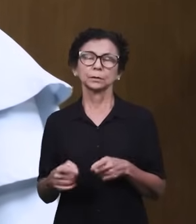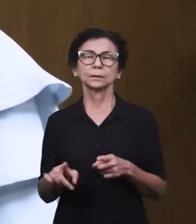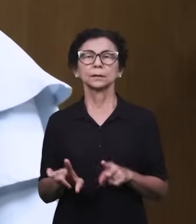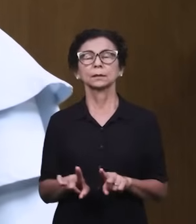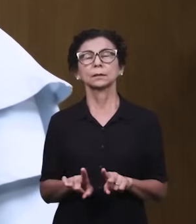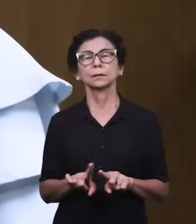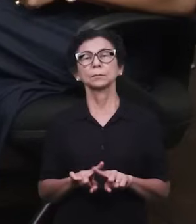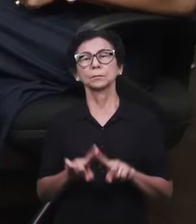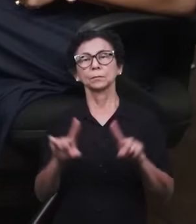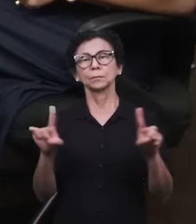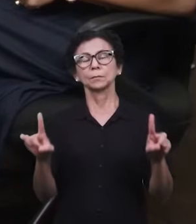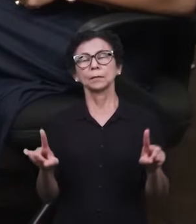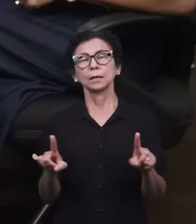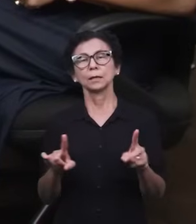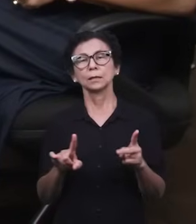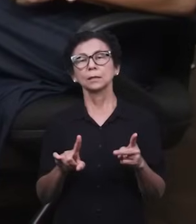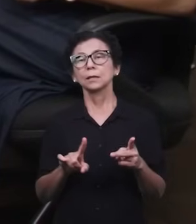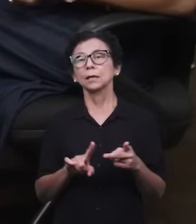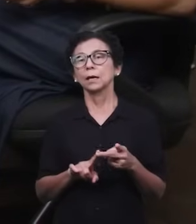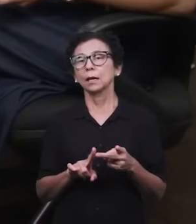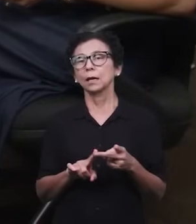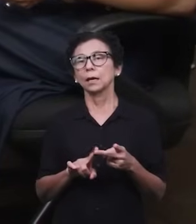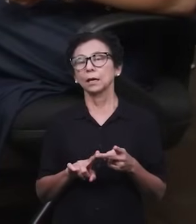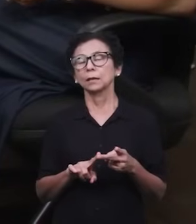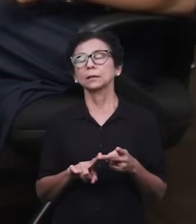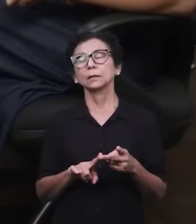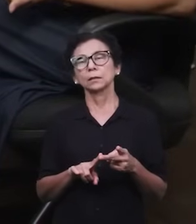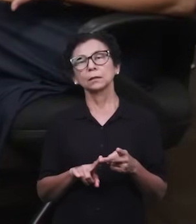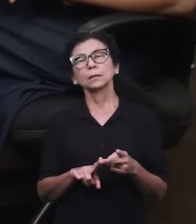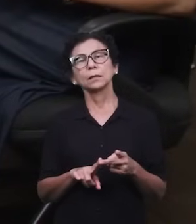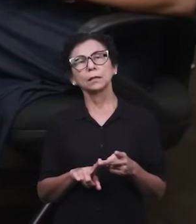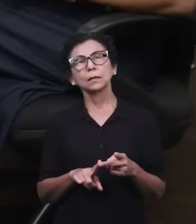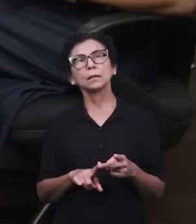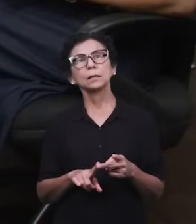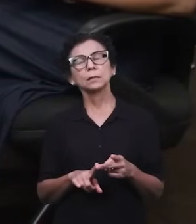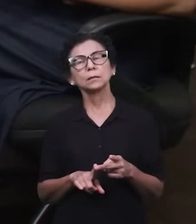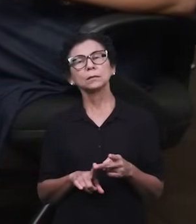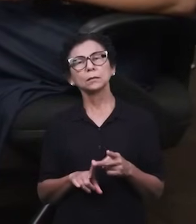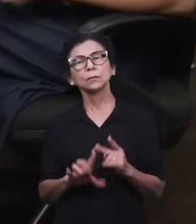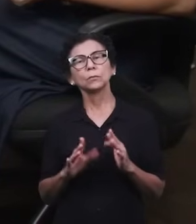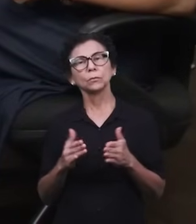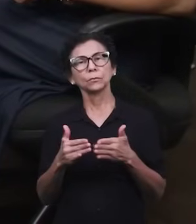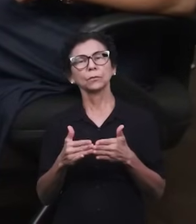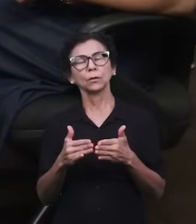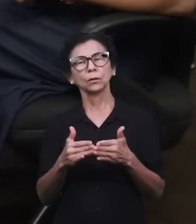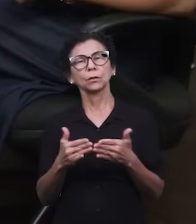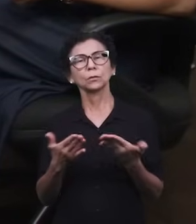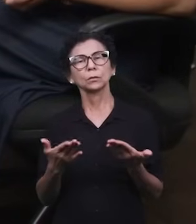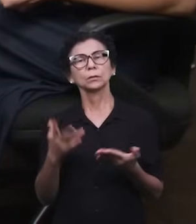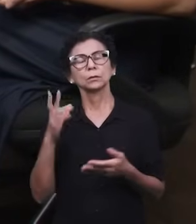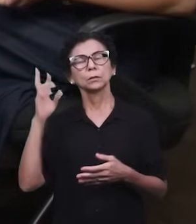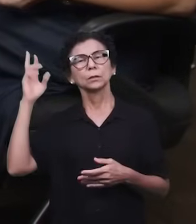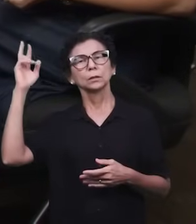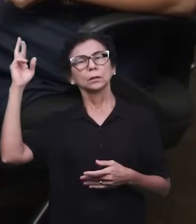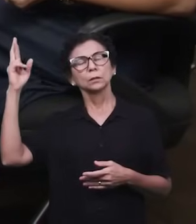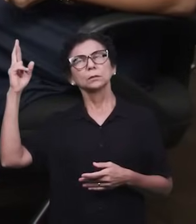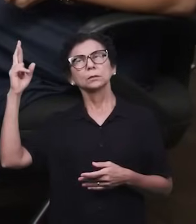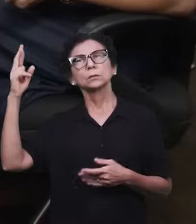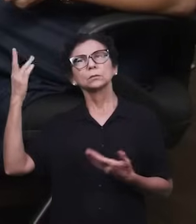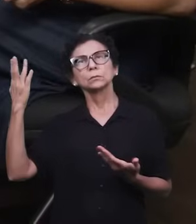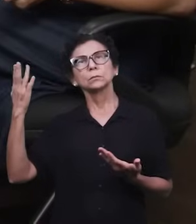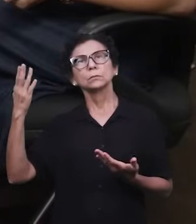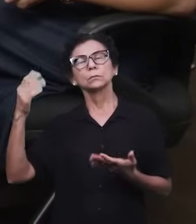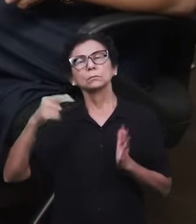bênção. Maravilha, o Senhor vai tocar em mais corações agora. Nós vamos participar de mais um louvor. A